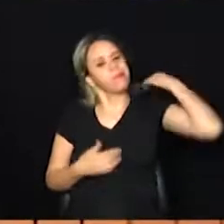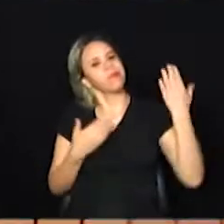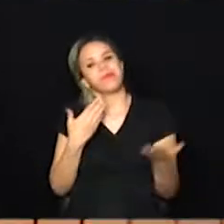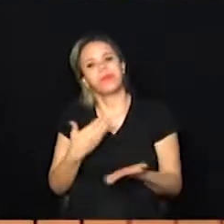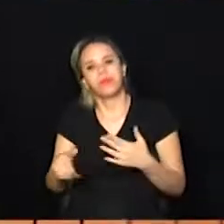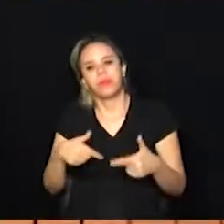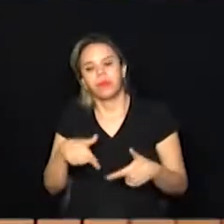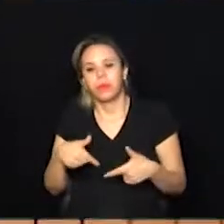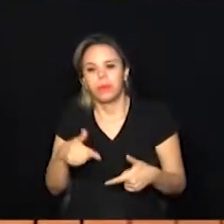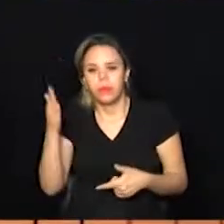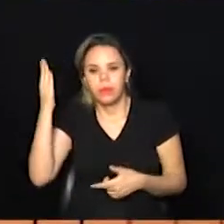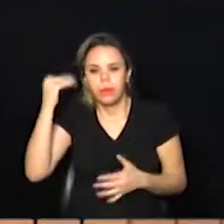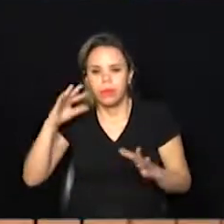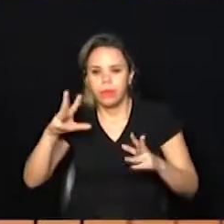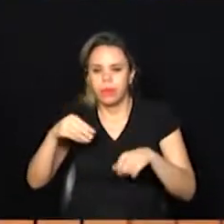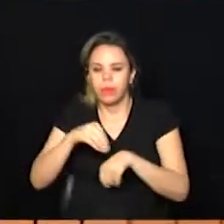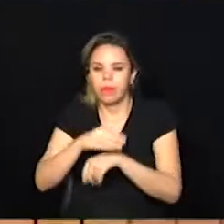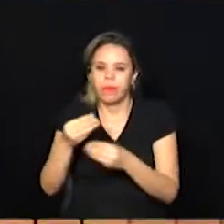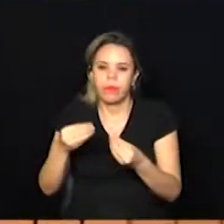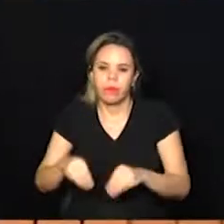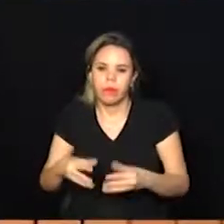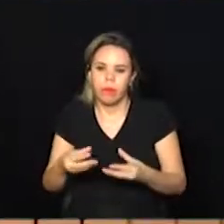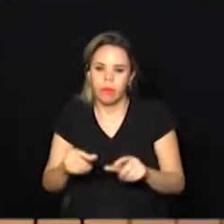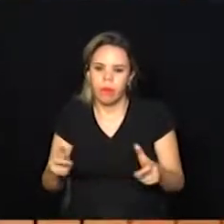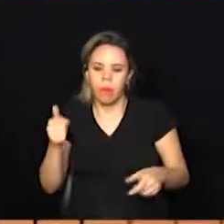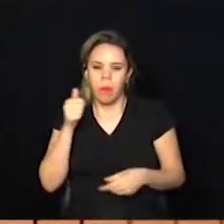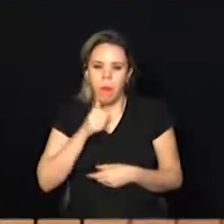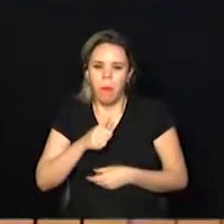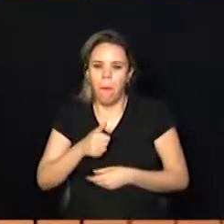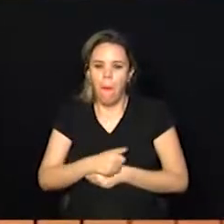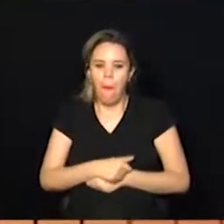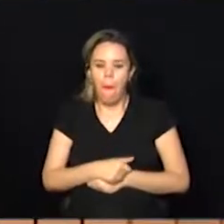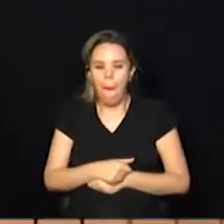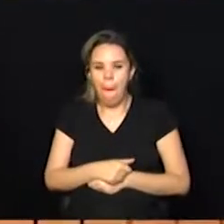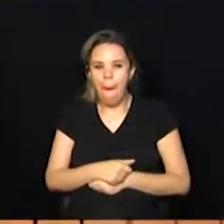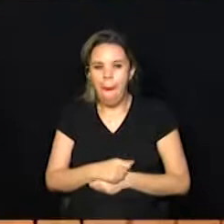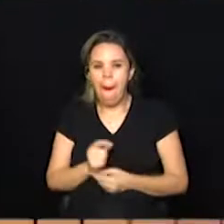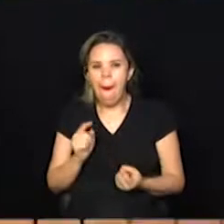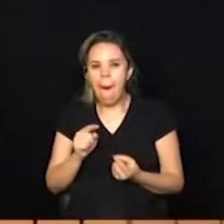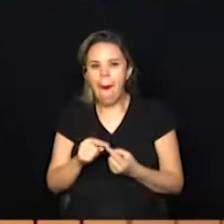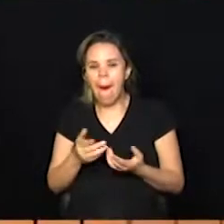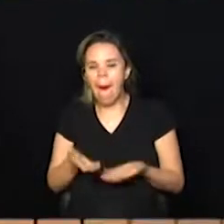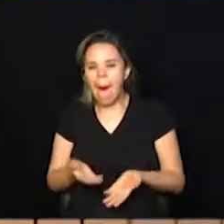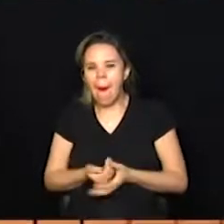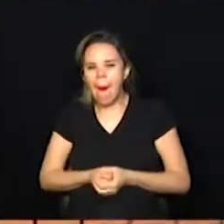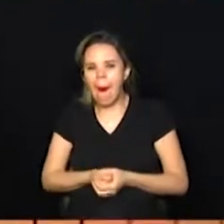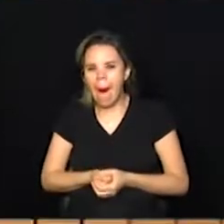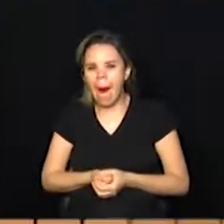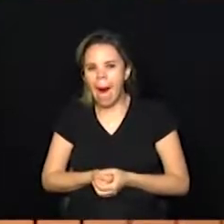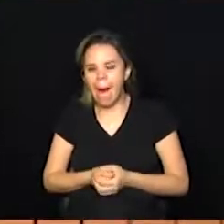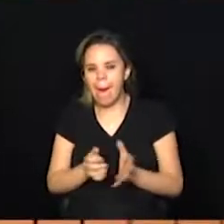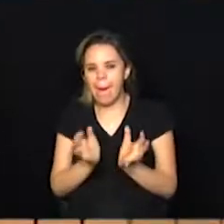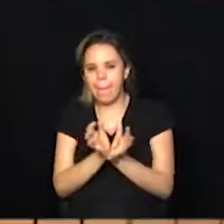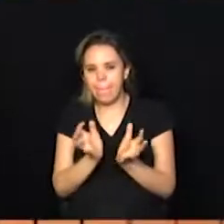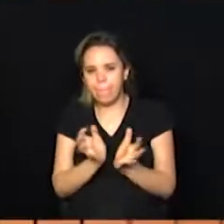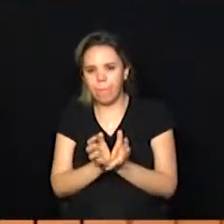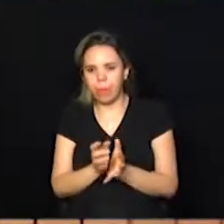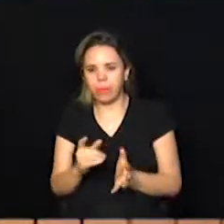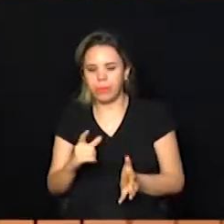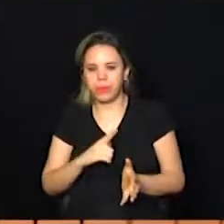tudo isso a gente sabe que traz um impacto grande na vida das mulheres. Nesse sentido, essa comissão, nós